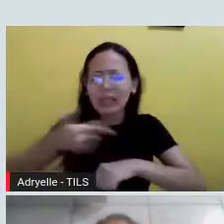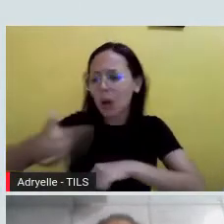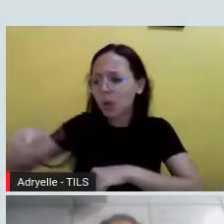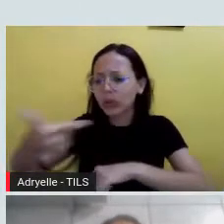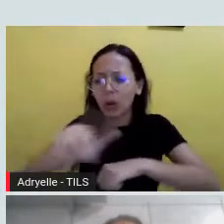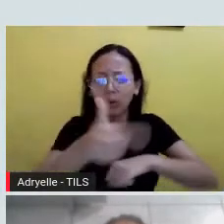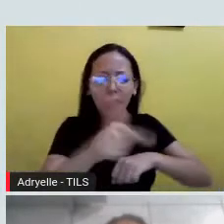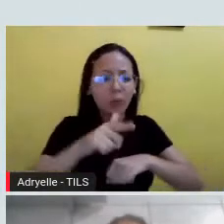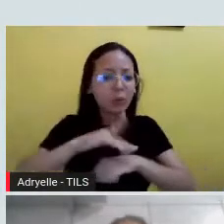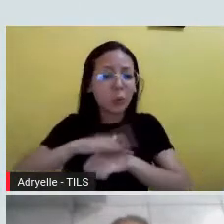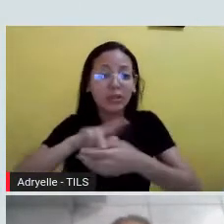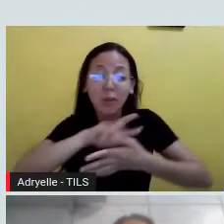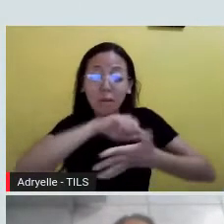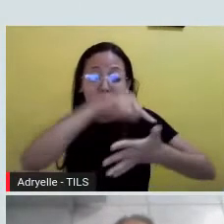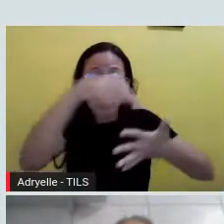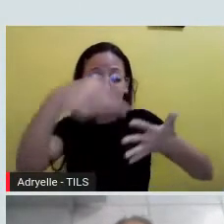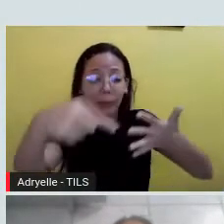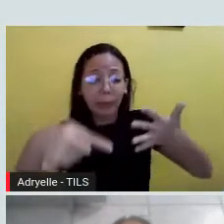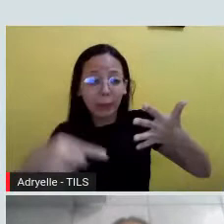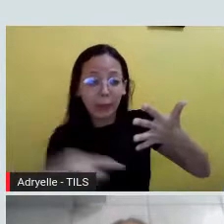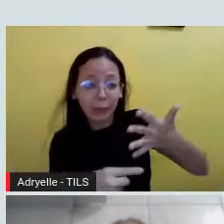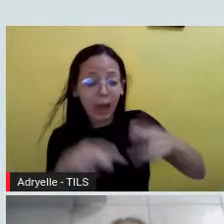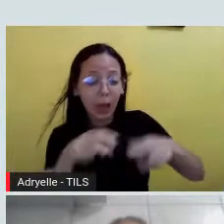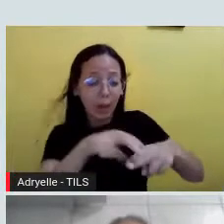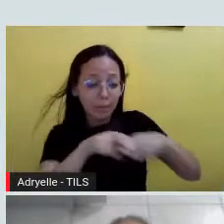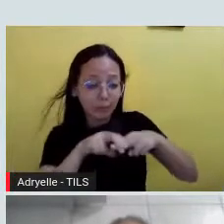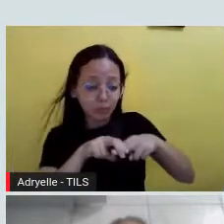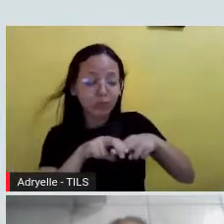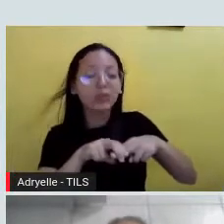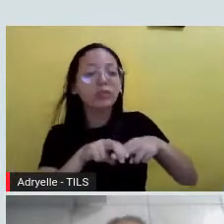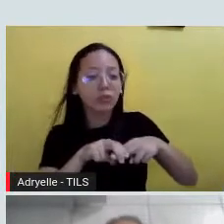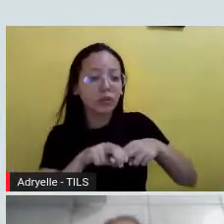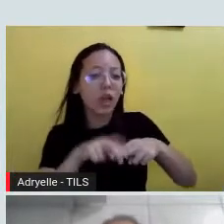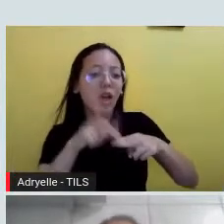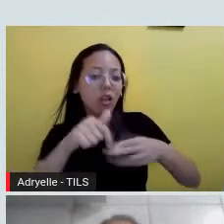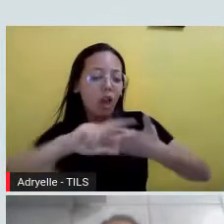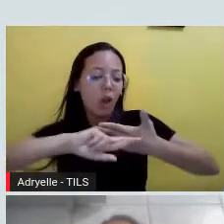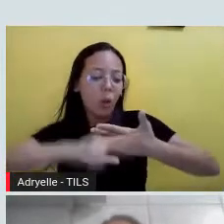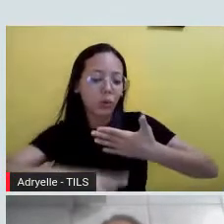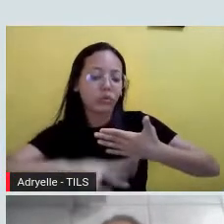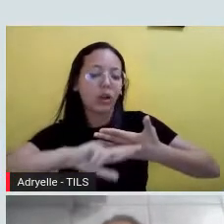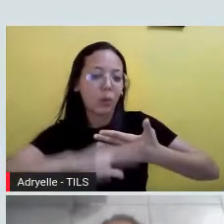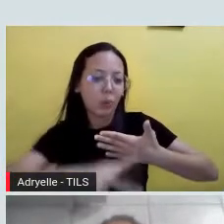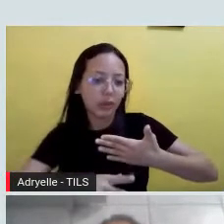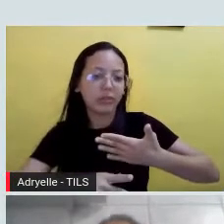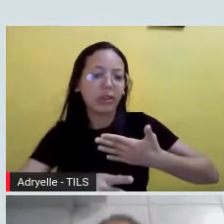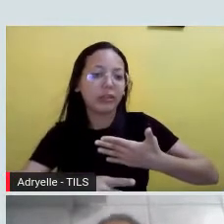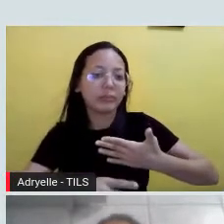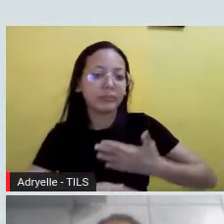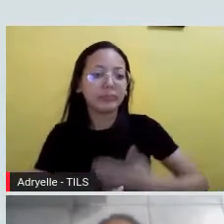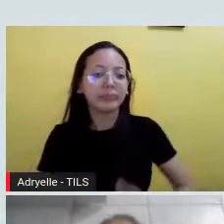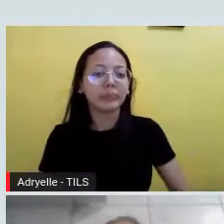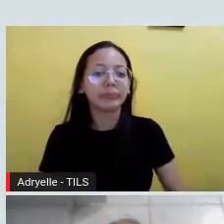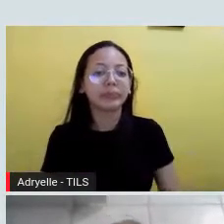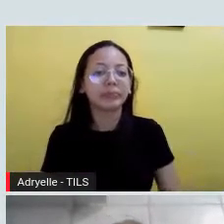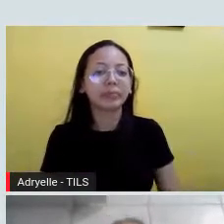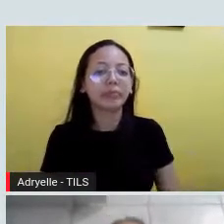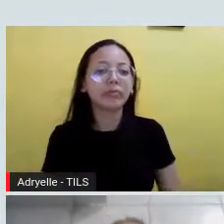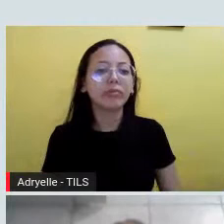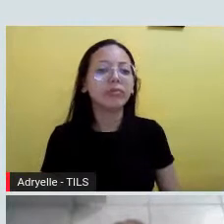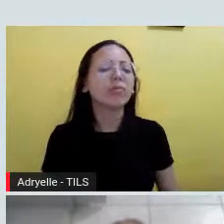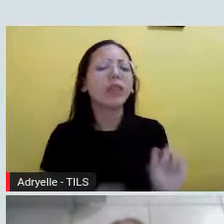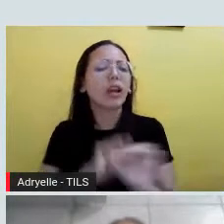são vários fatores que foram acarretando a outras consequências que